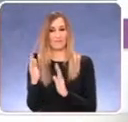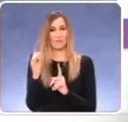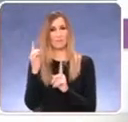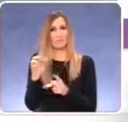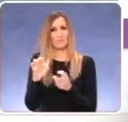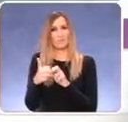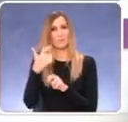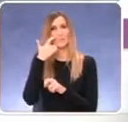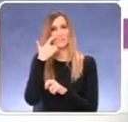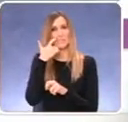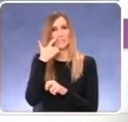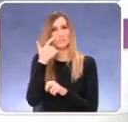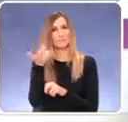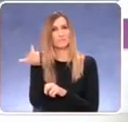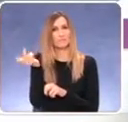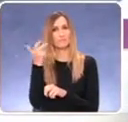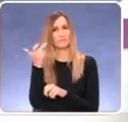meus problemas com os dentes.